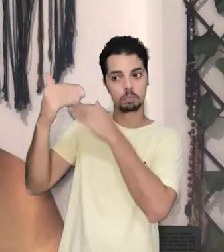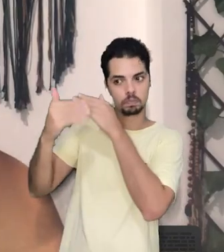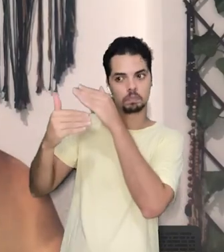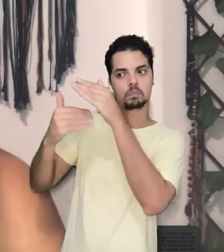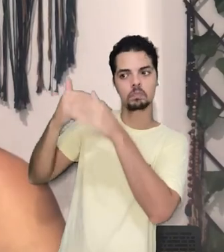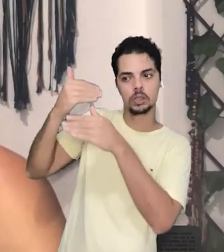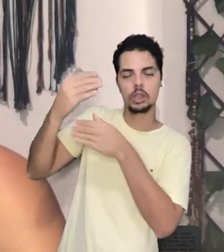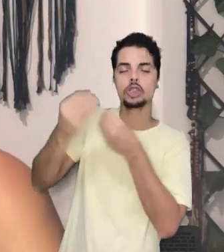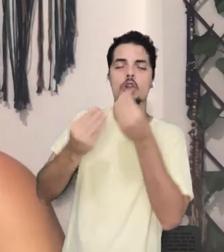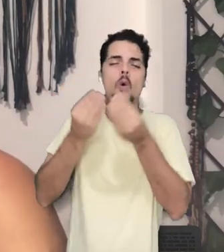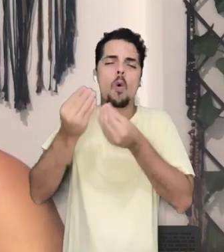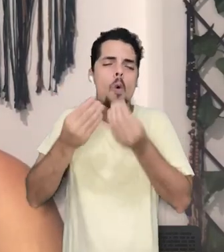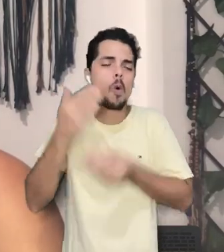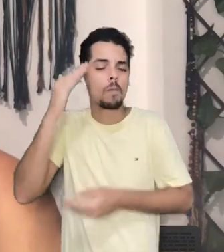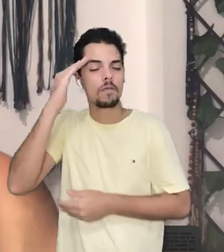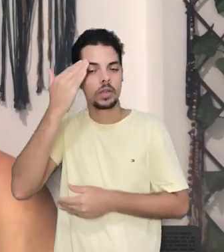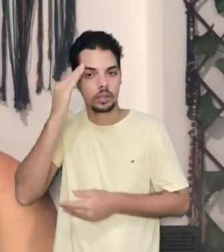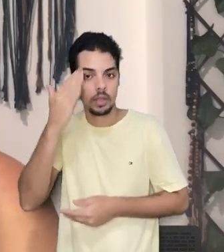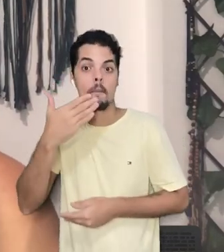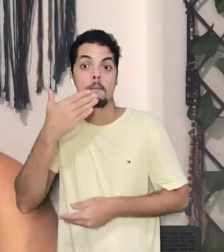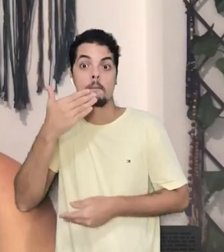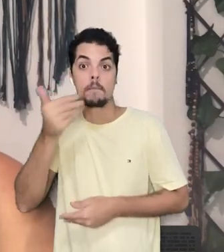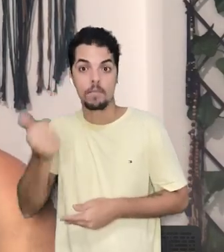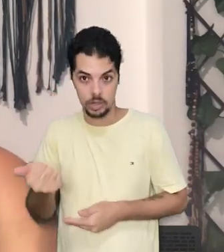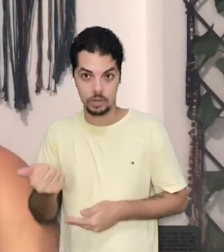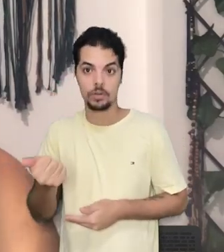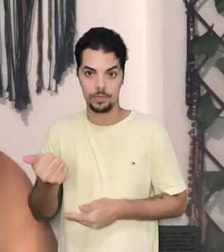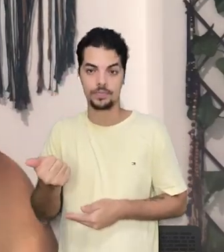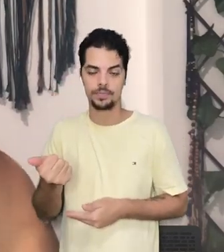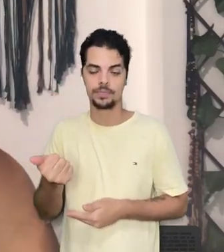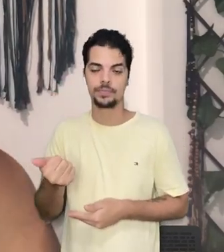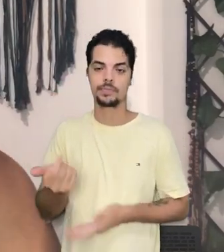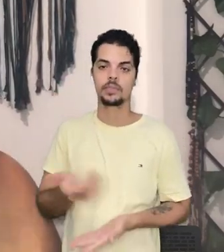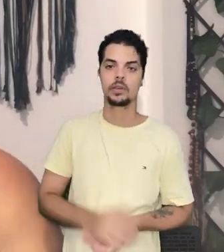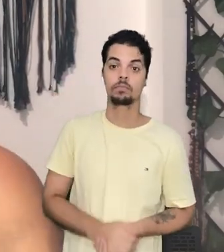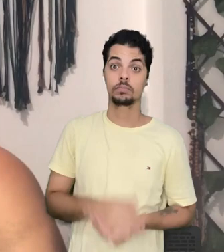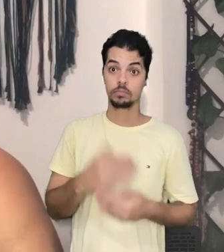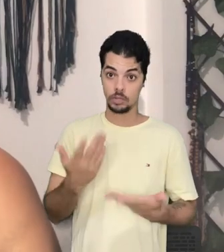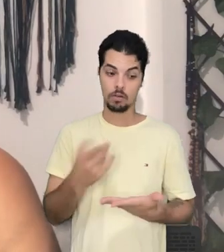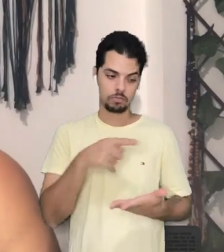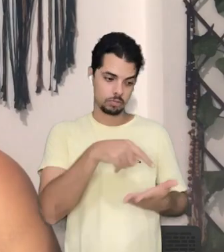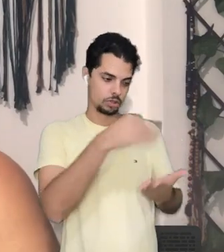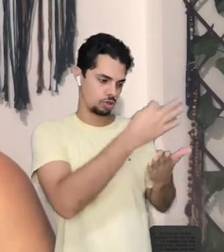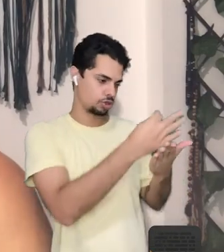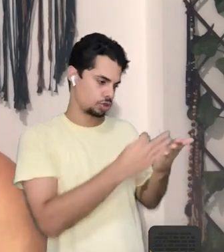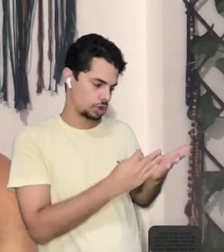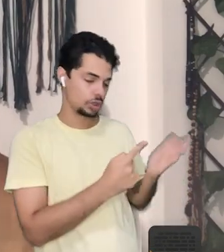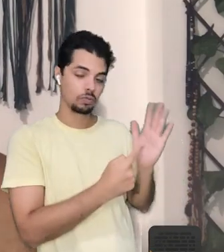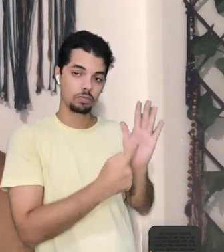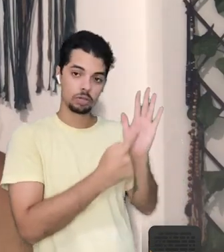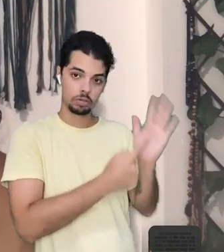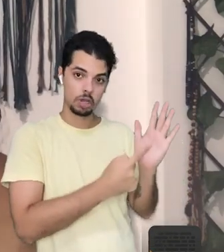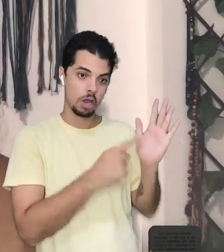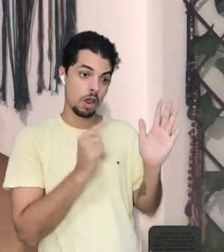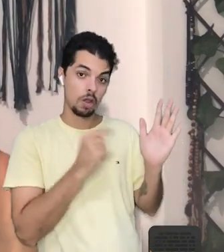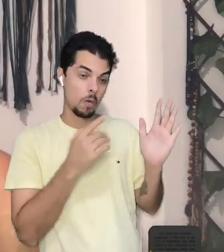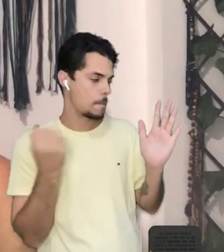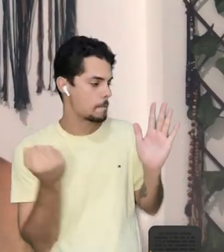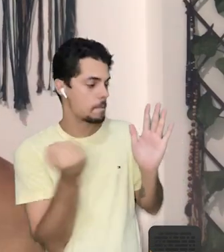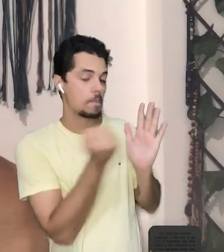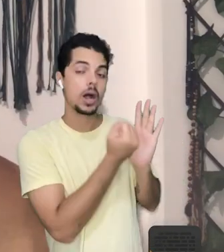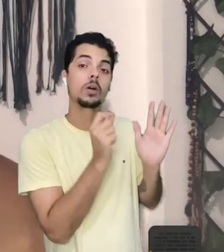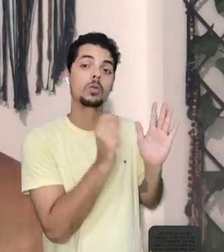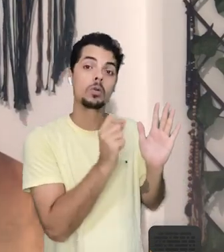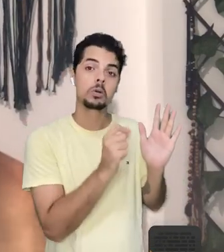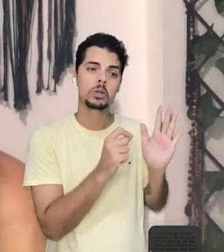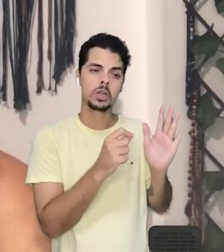processos dos quais falamos até aqui. E aí eu destaco no texto do Hertzmann, né,